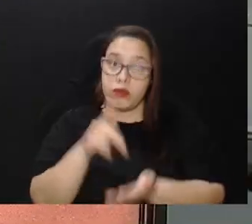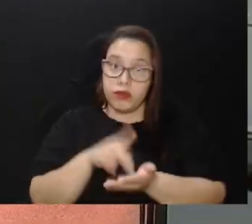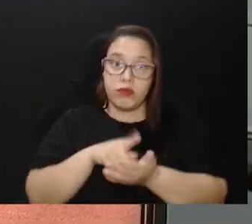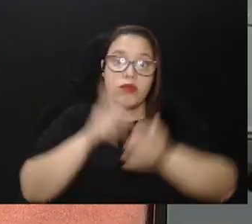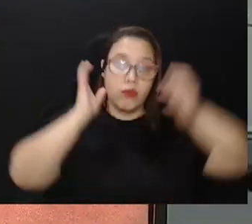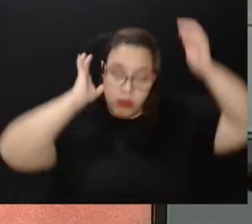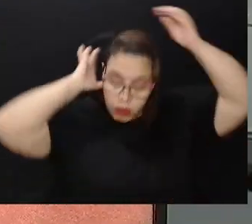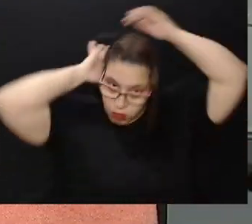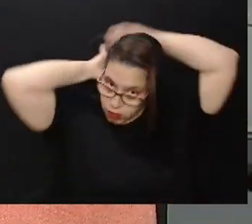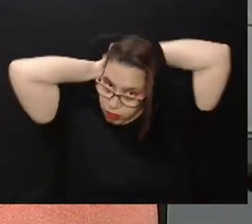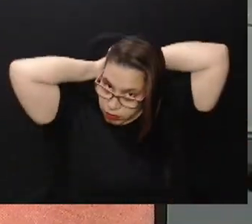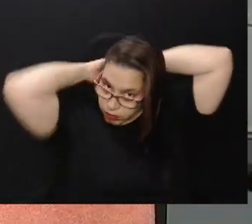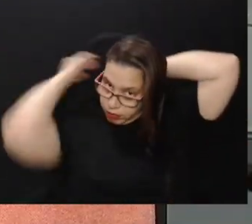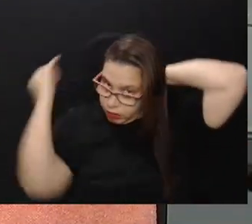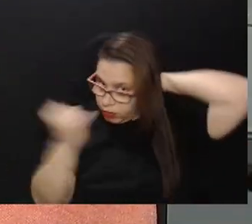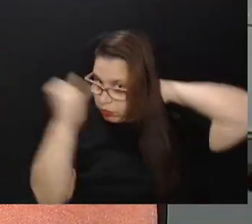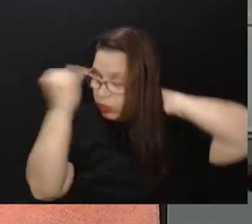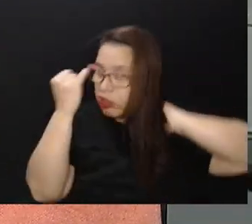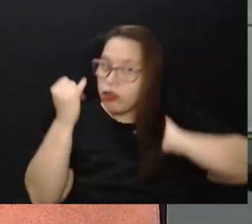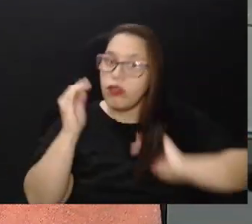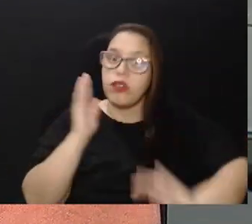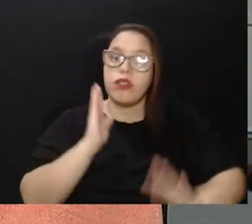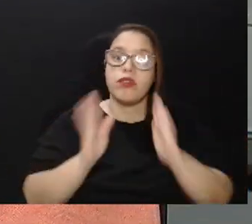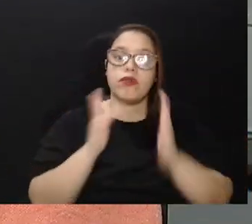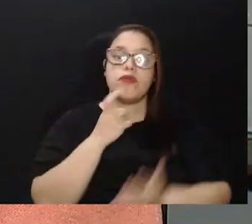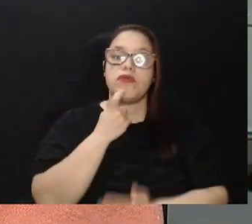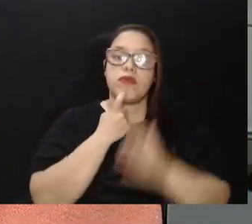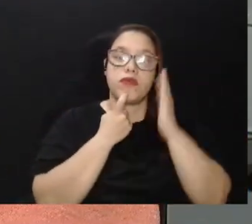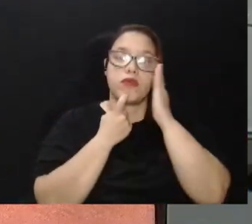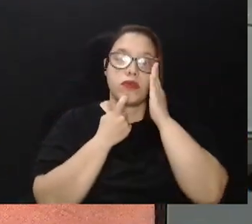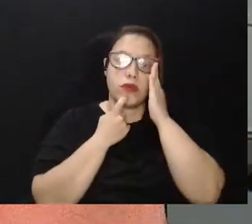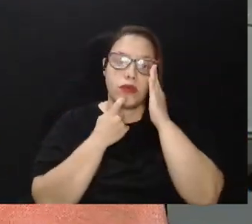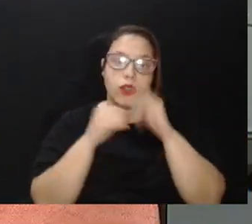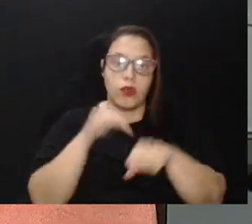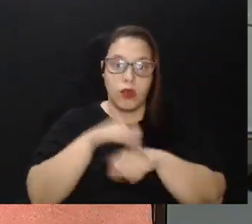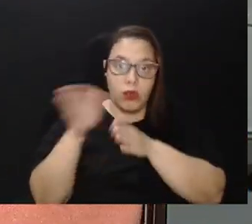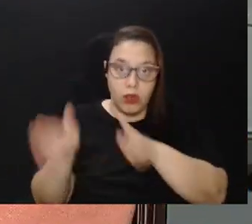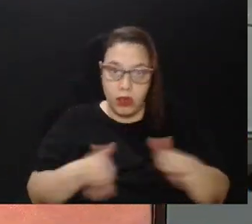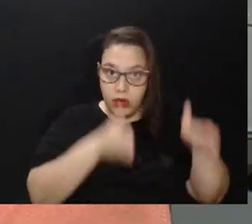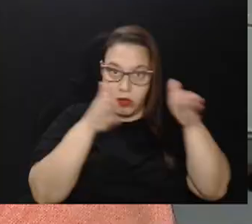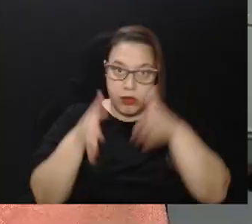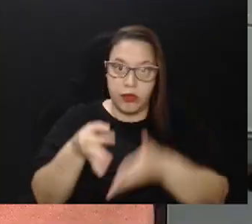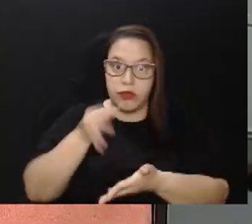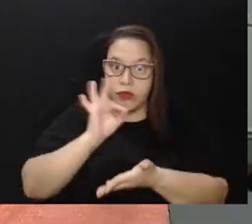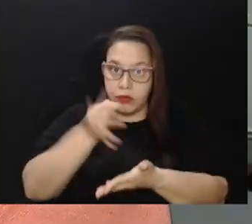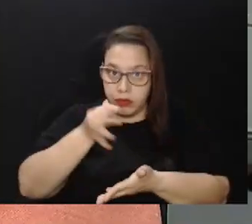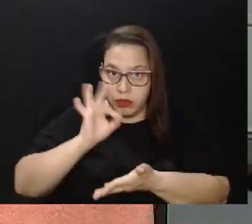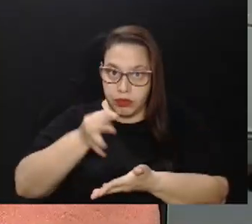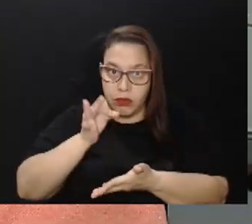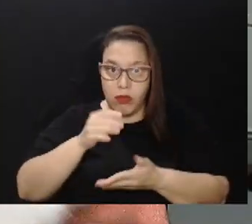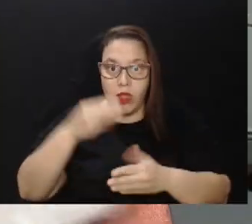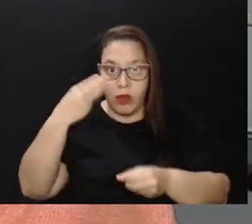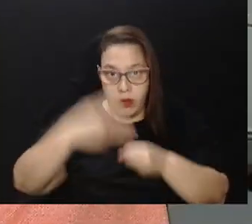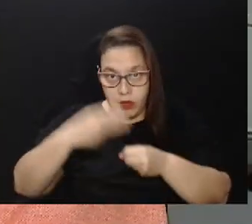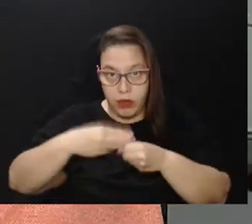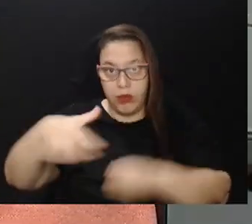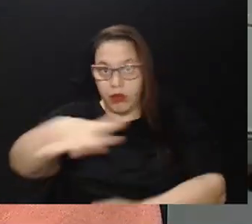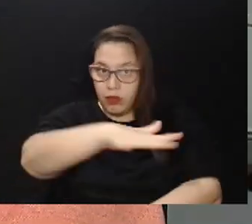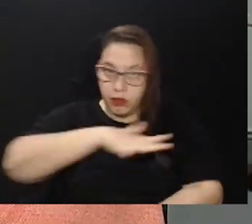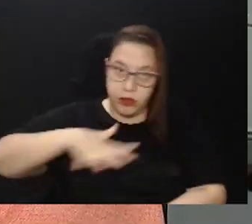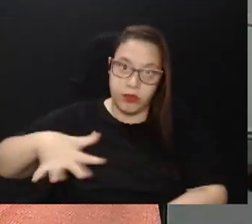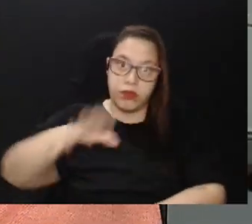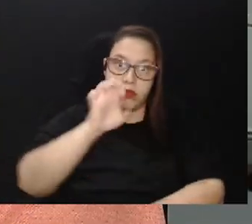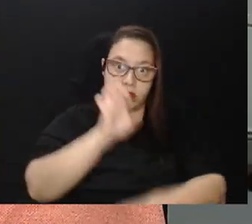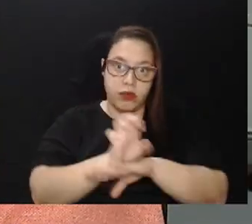dizer, naquele período Campinas era o maior produtor de café, o maior município da província, ou do estado, né? Naquele momento